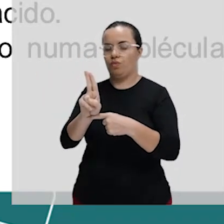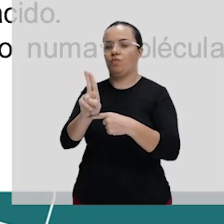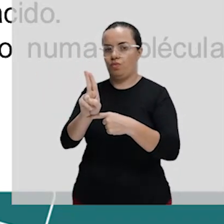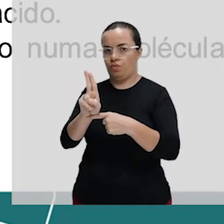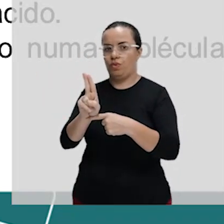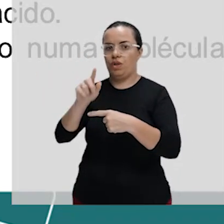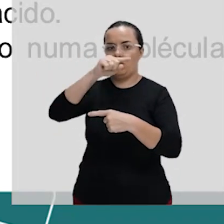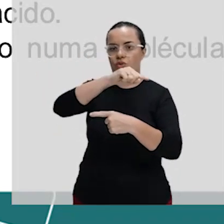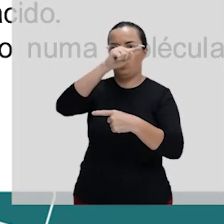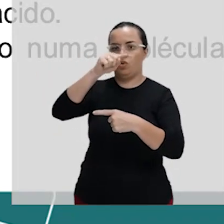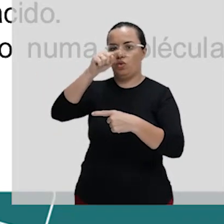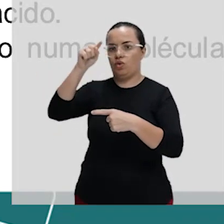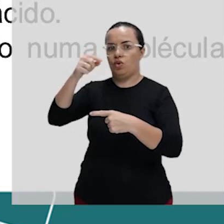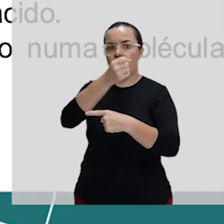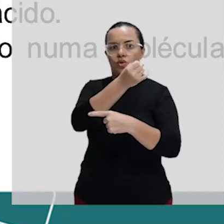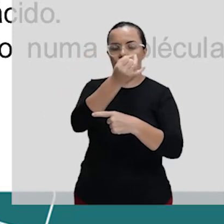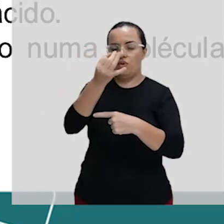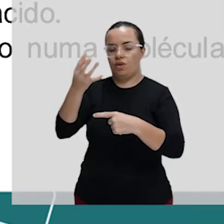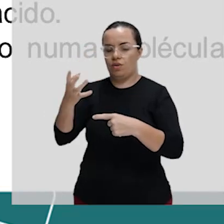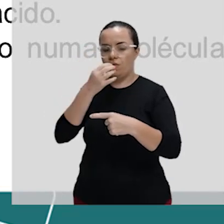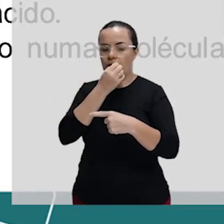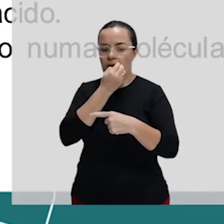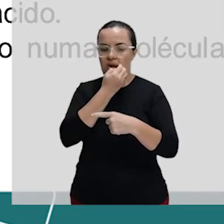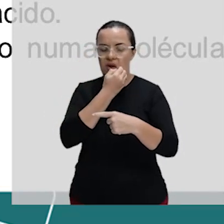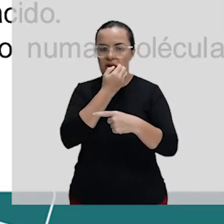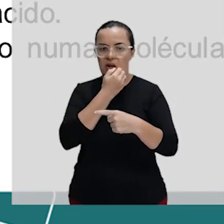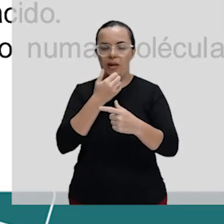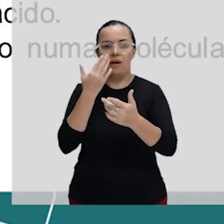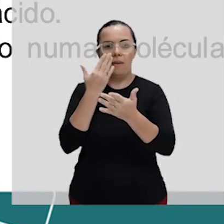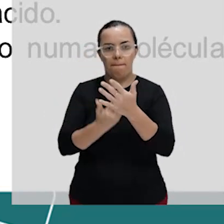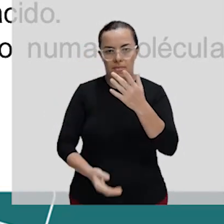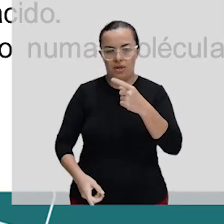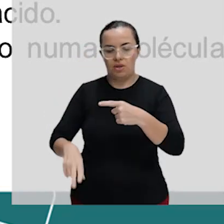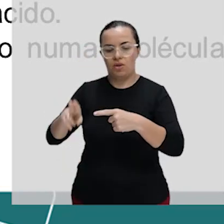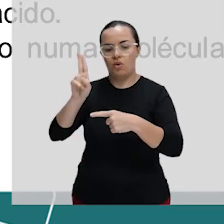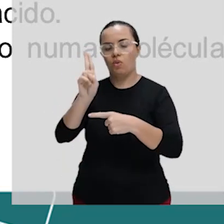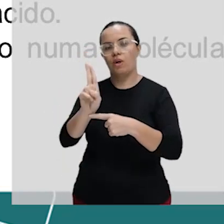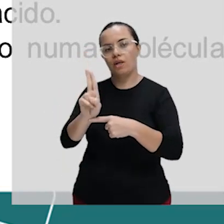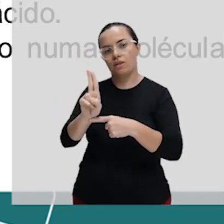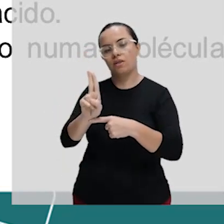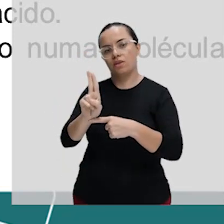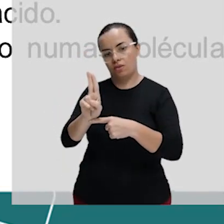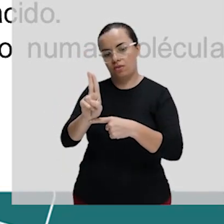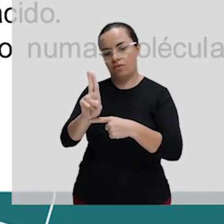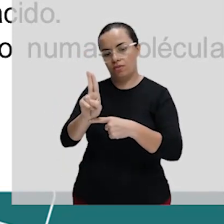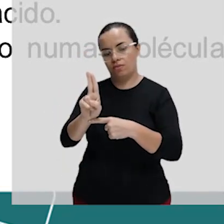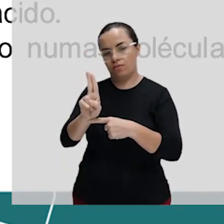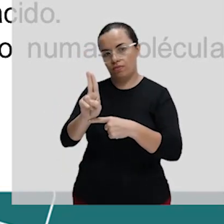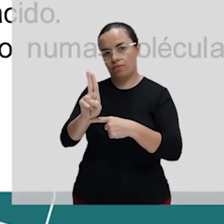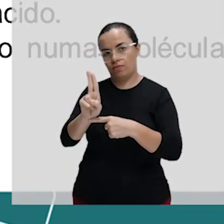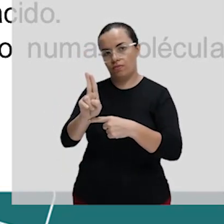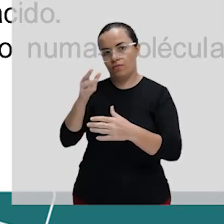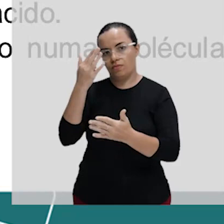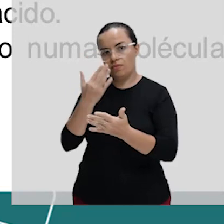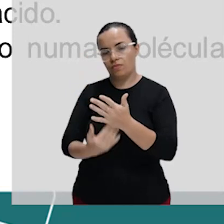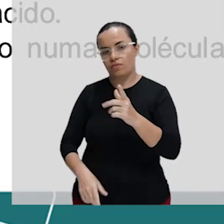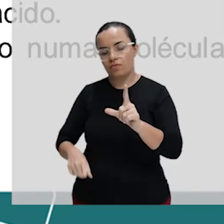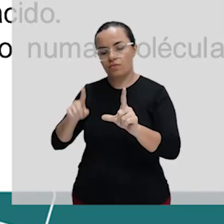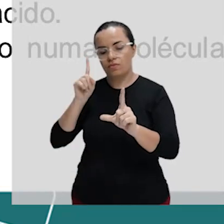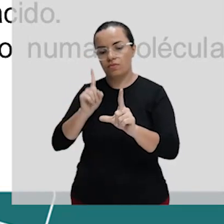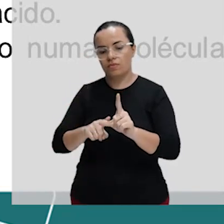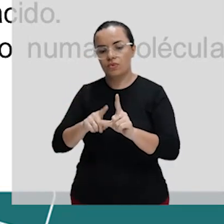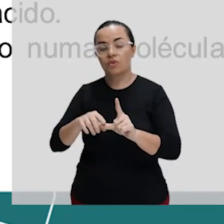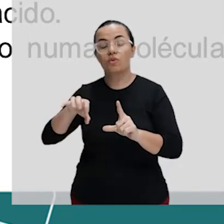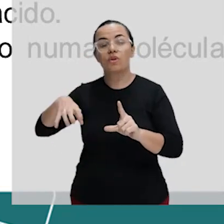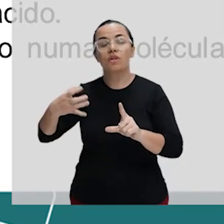eu perca esse aminoácido, uracila. Então, vocês concordam comigo? Se eu perder essa letra, o que vai